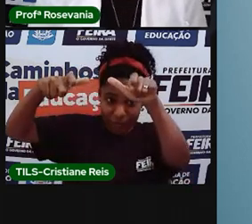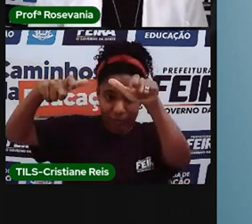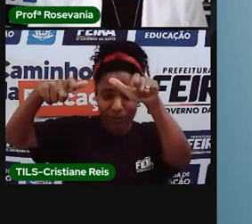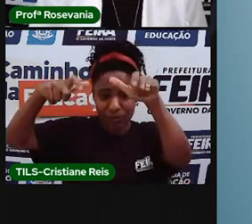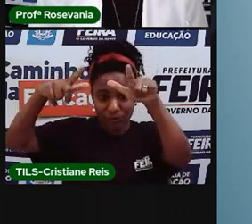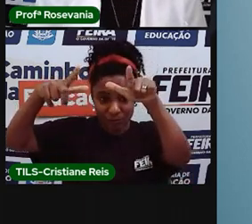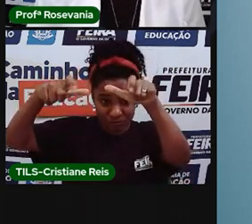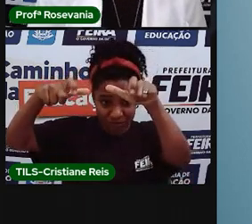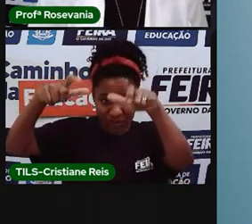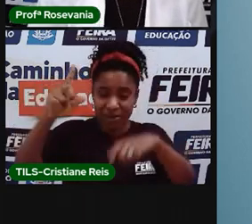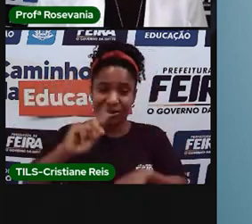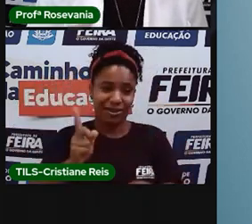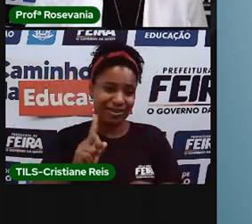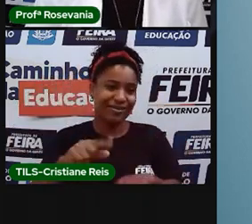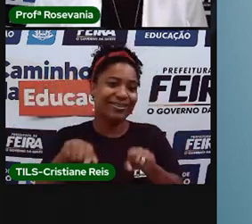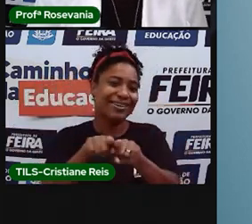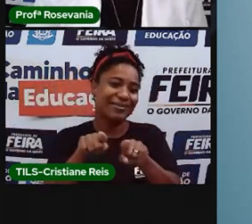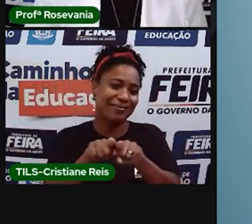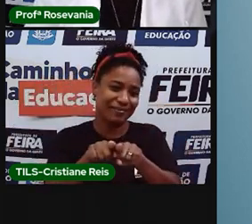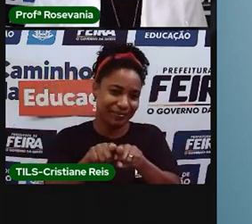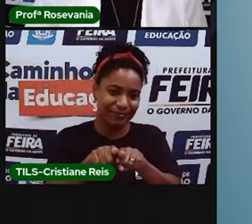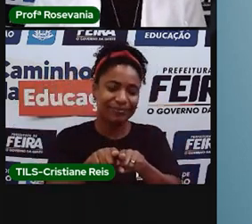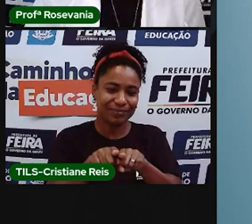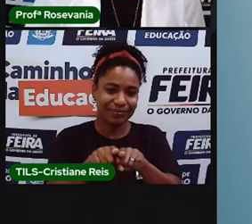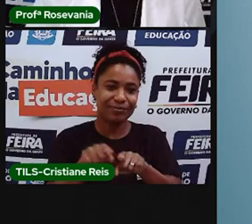A gente faz também utilizando